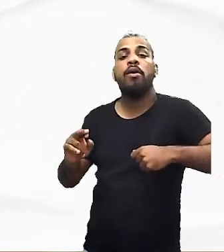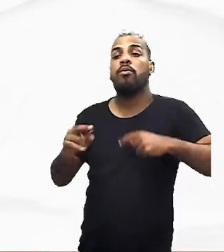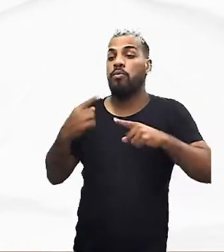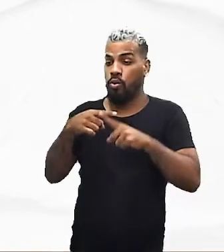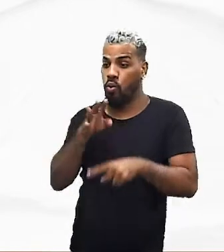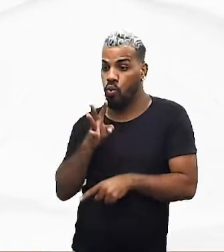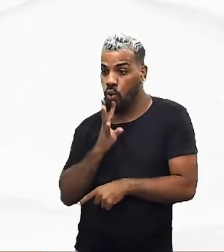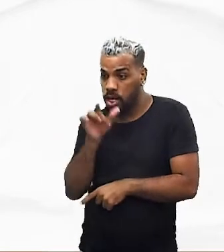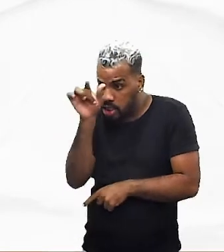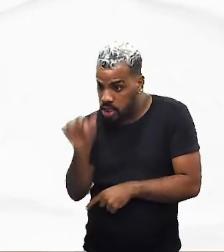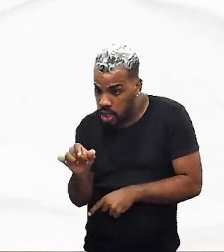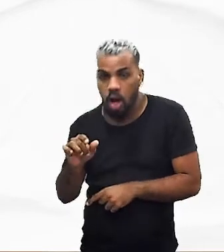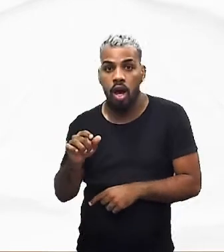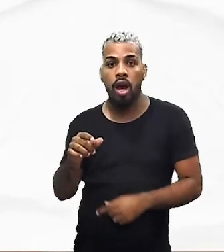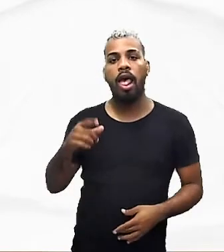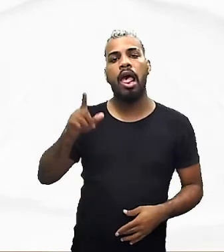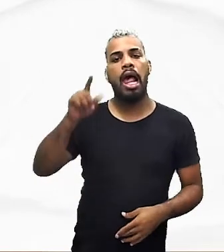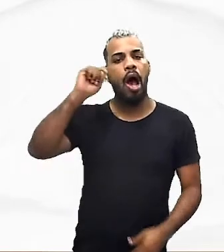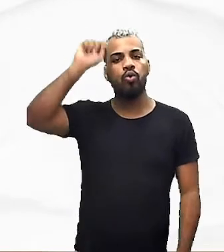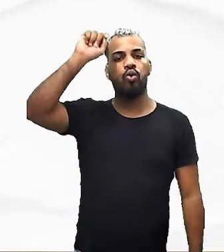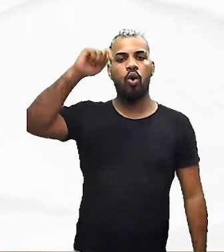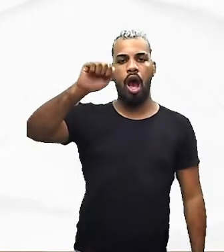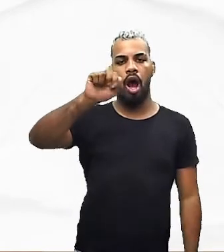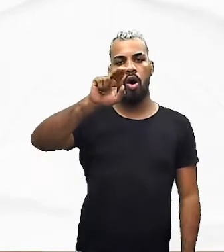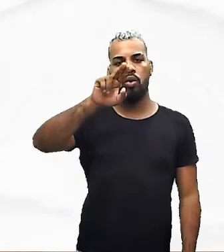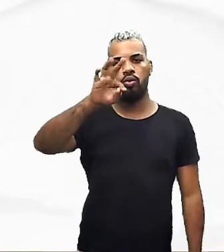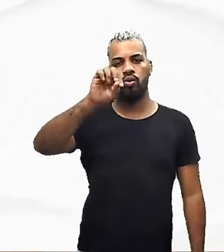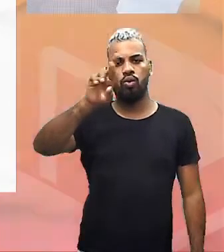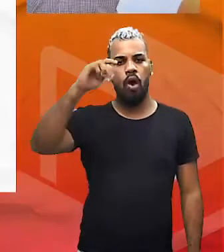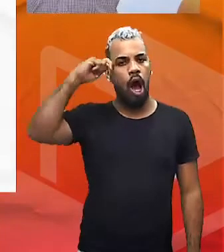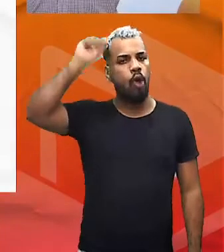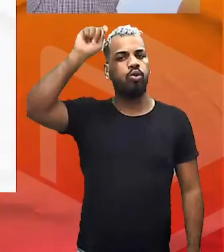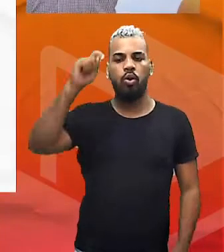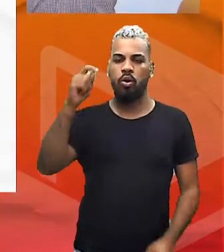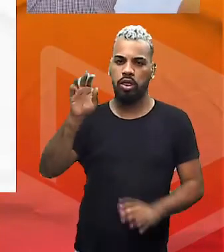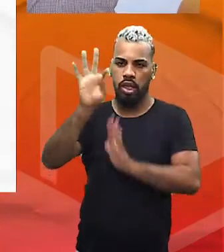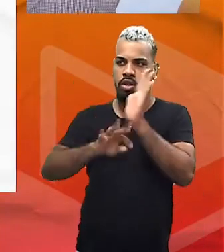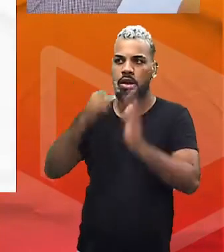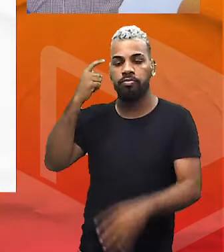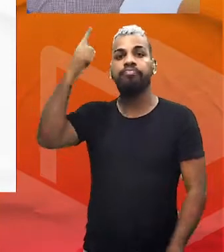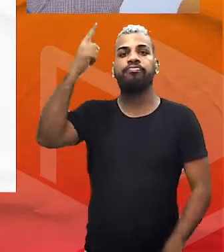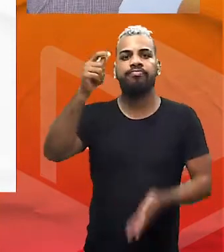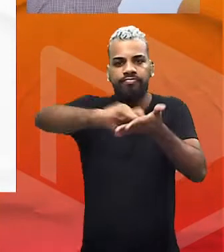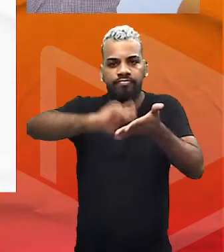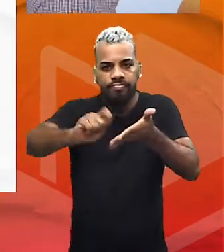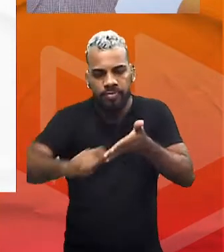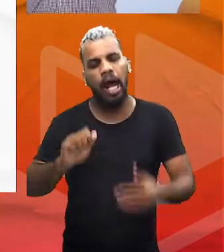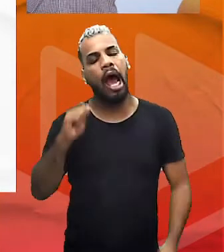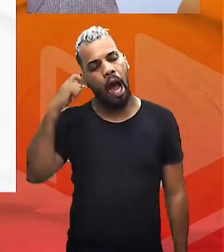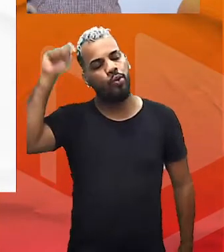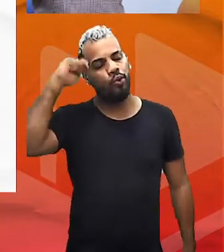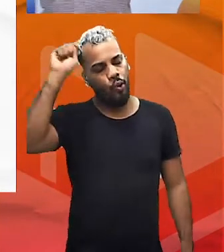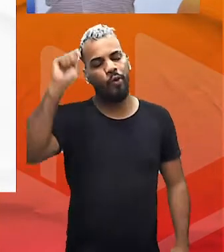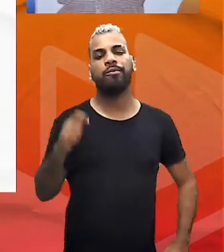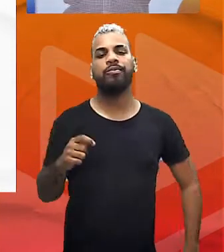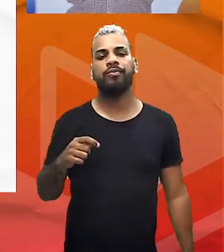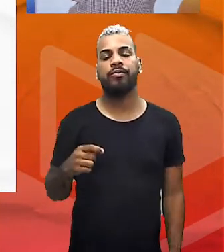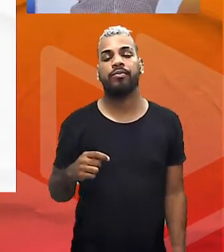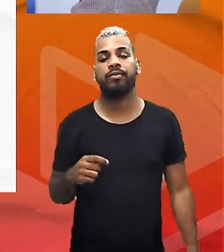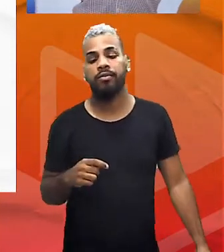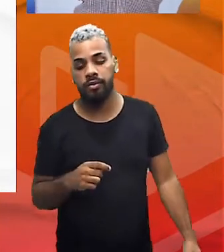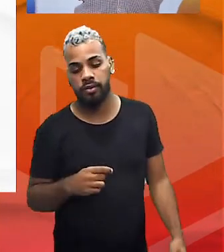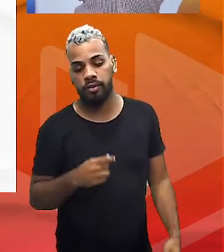saiba quem é o autor, a época que foi escrito, né? O texto, a obra, né? Então Alencar pertence